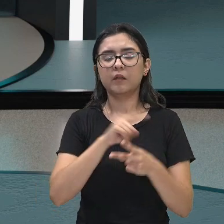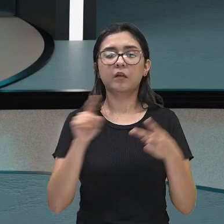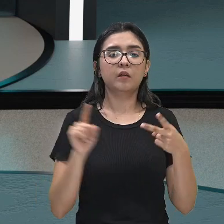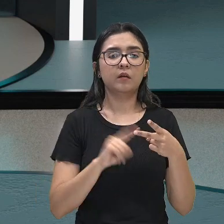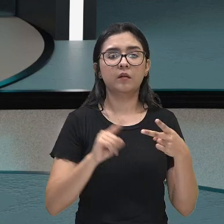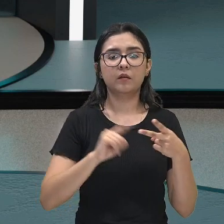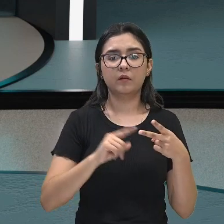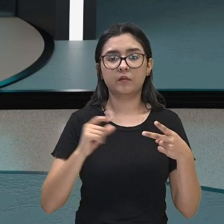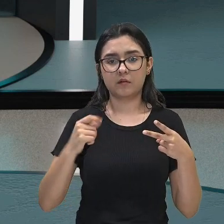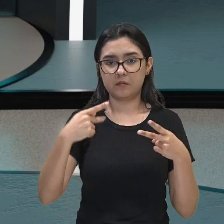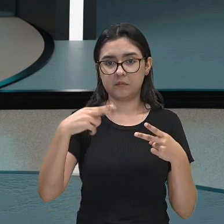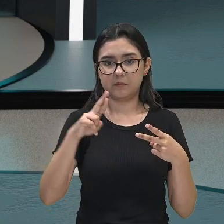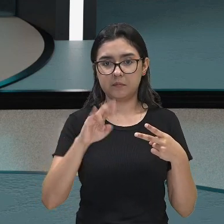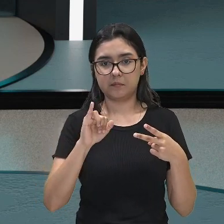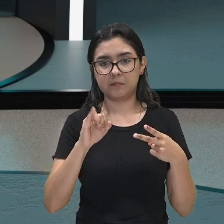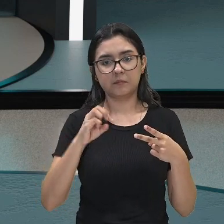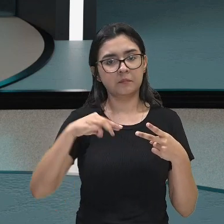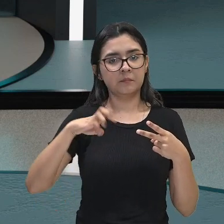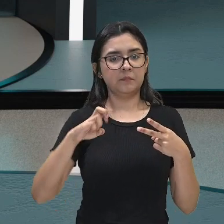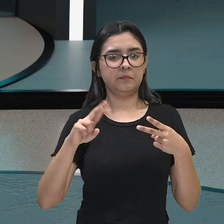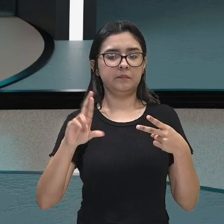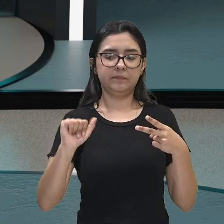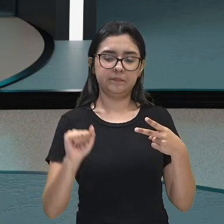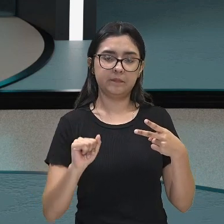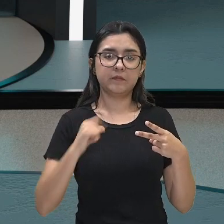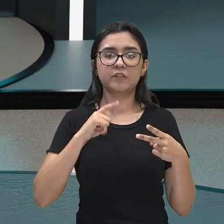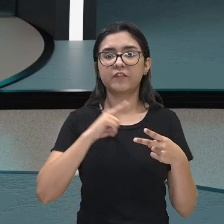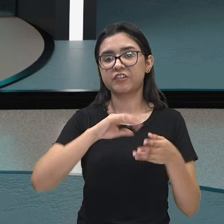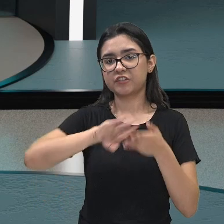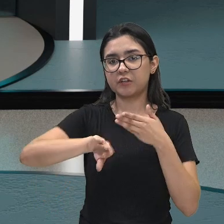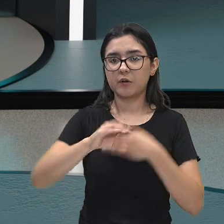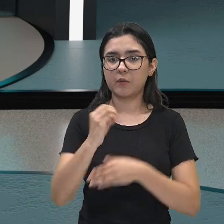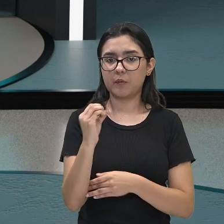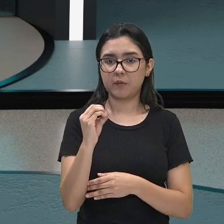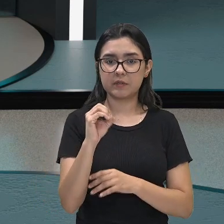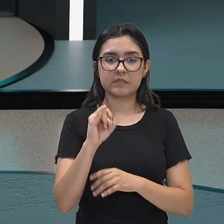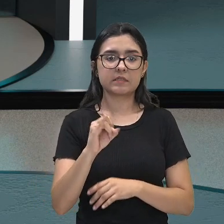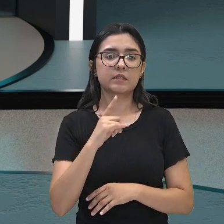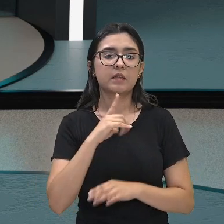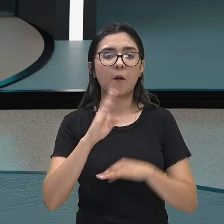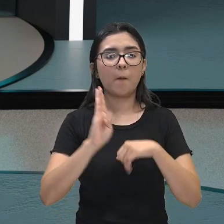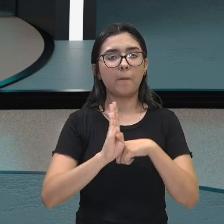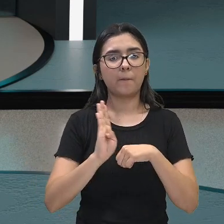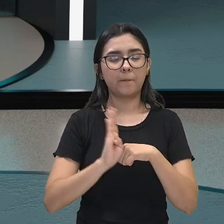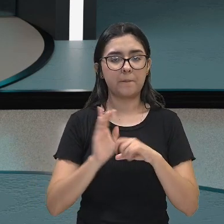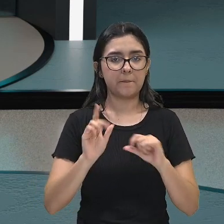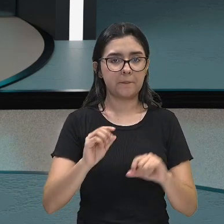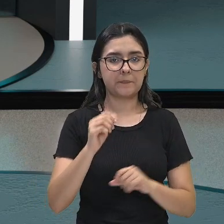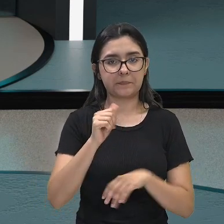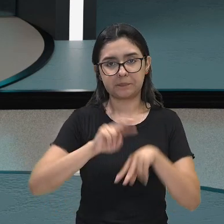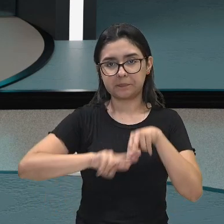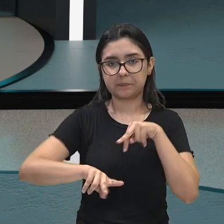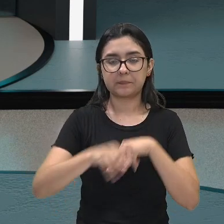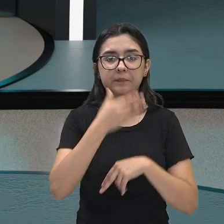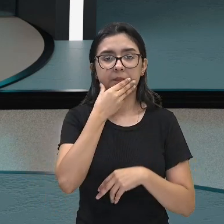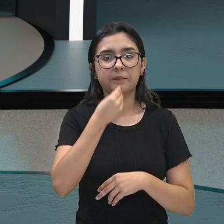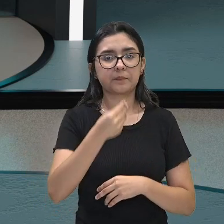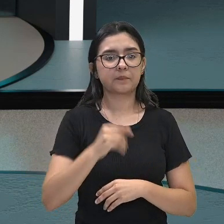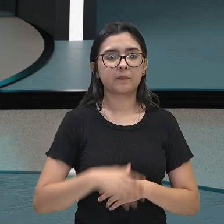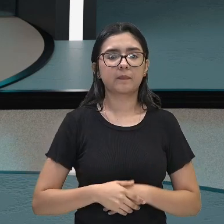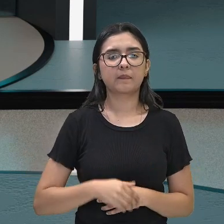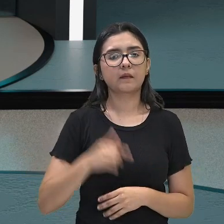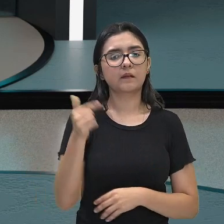retira o O, ficando primeiro, se ele estiver acompanhando aí um substantivo masculino. E aí vamos ter